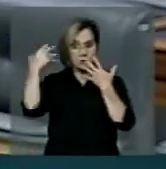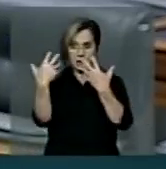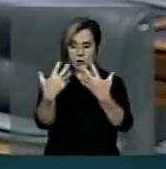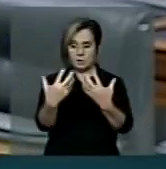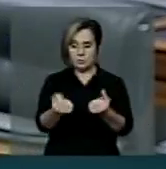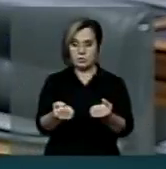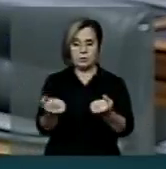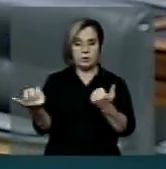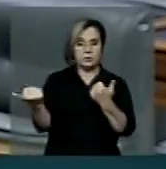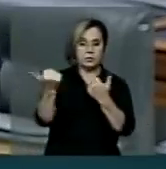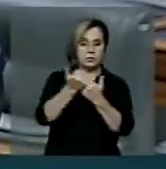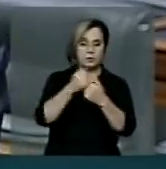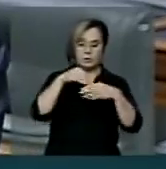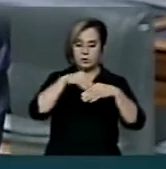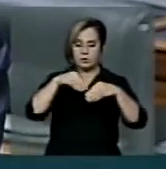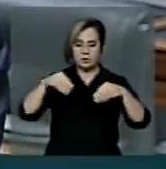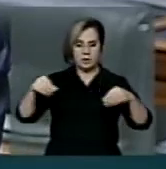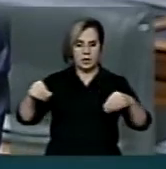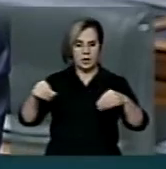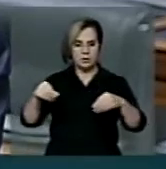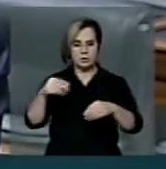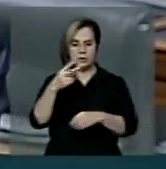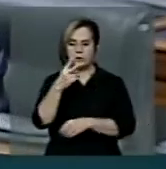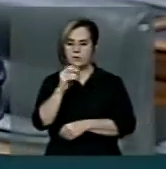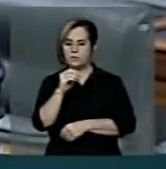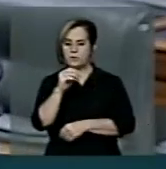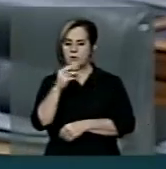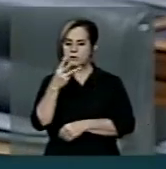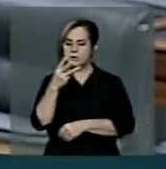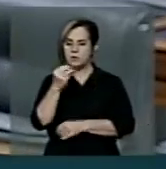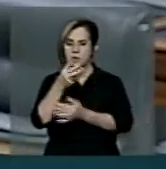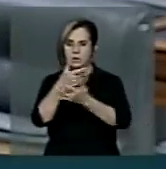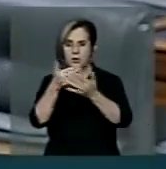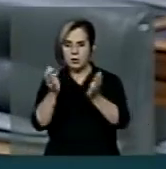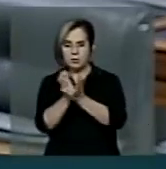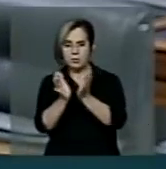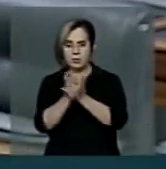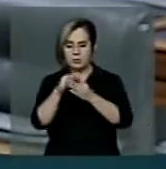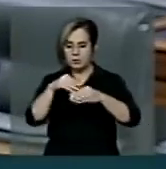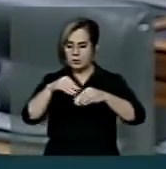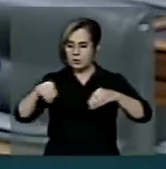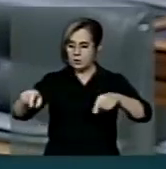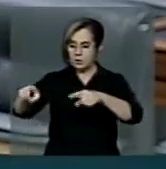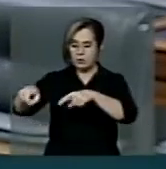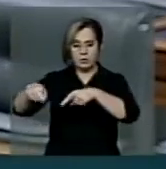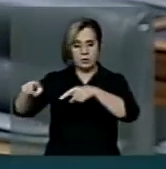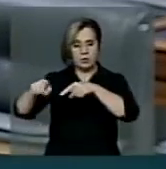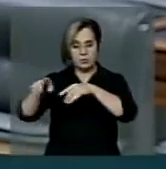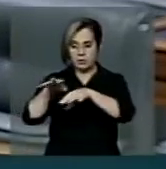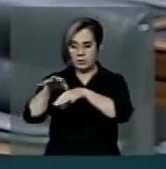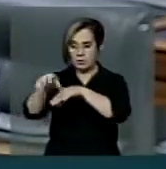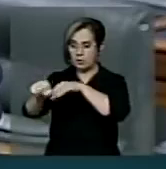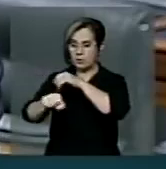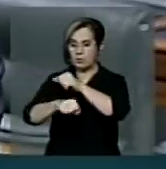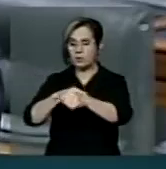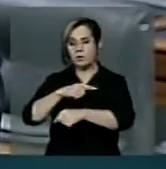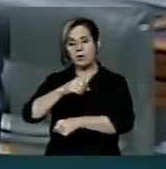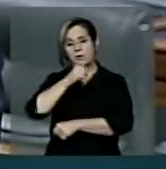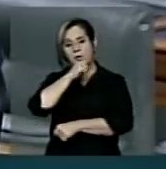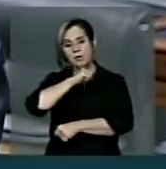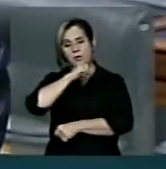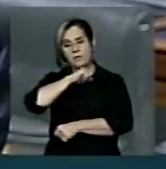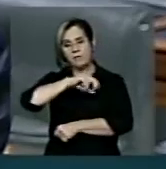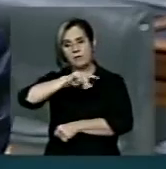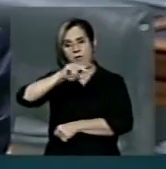terras, 20, 30, 40 hectares de agricultores que estão lá, seus avós, bisavós, há